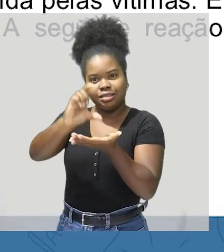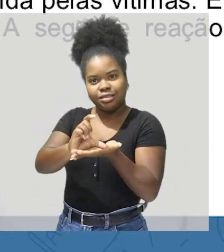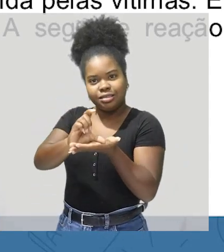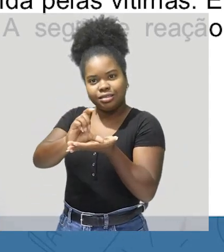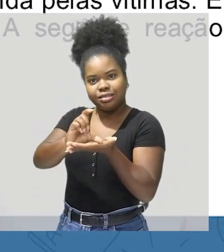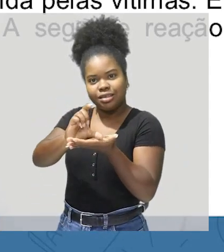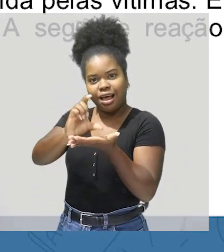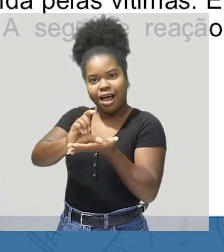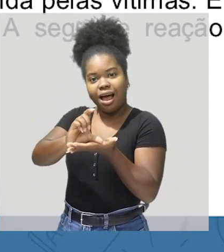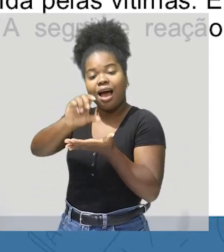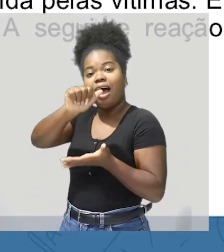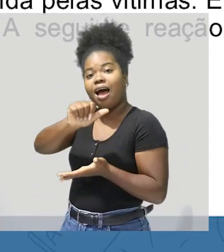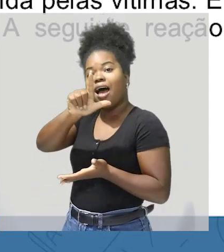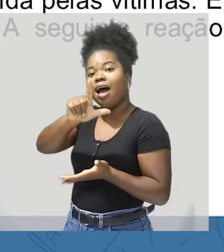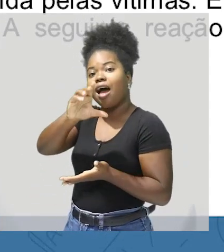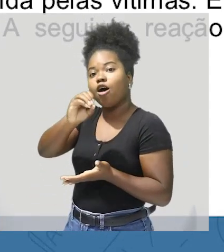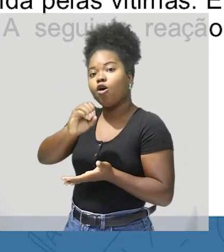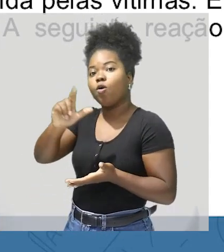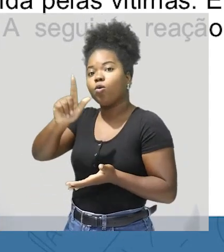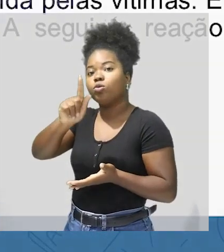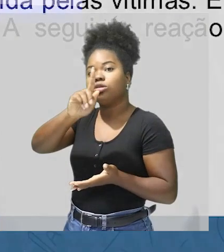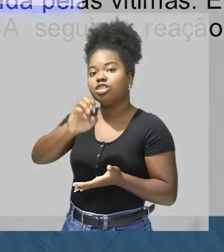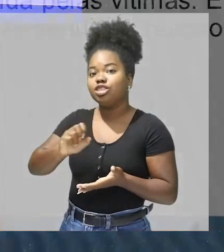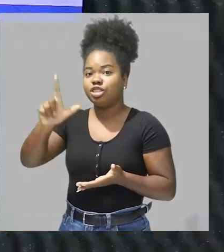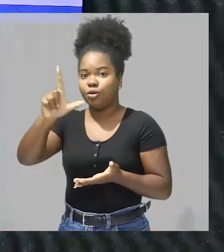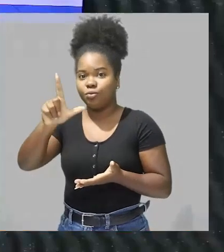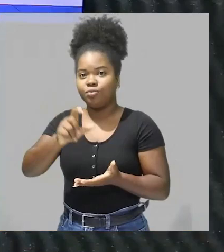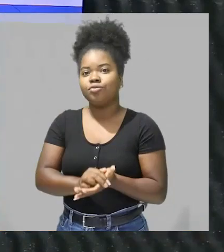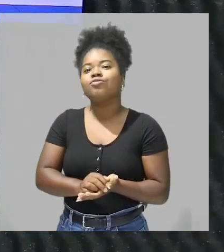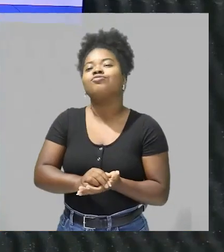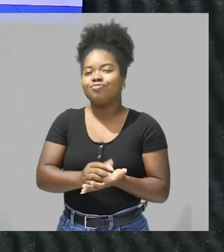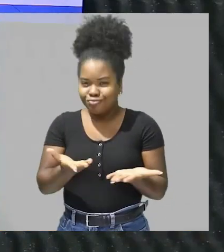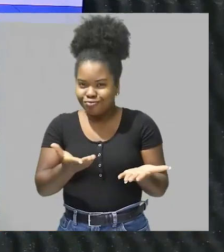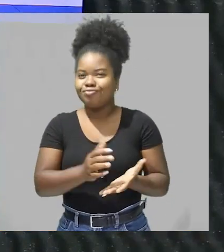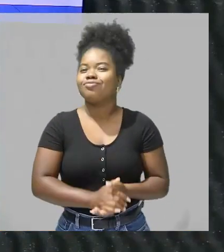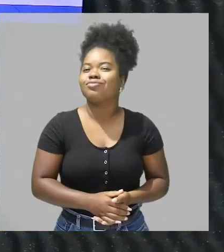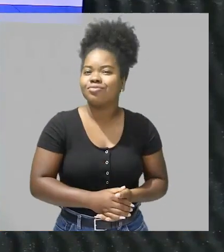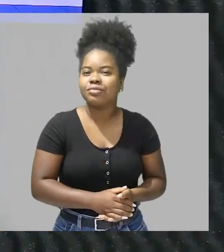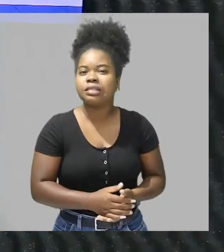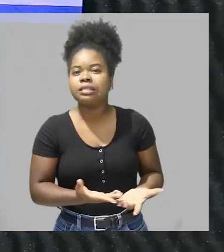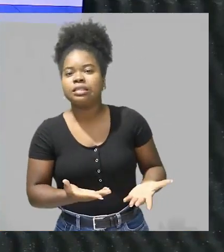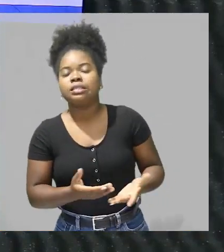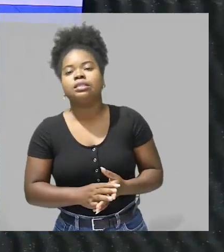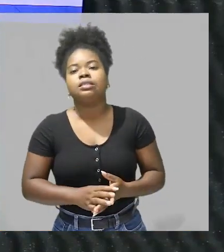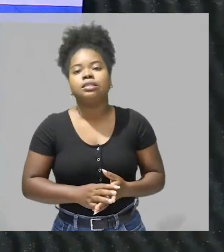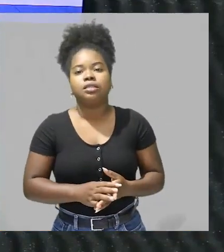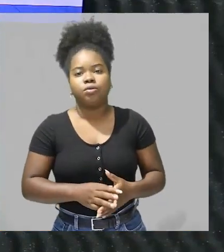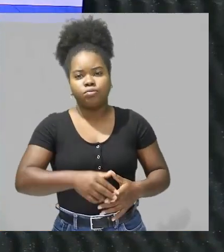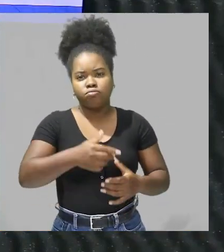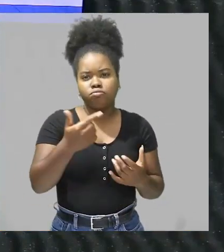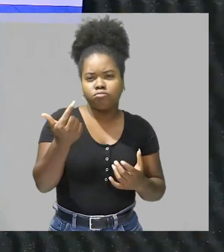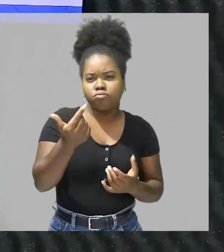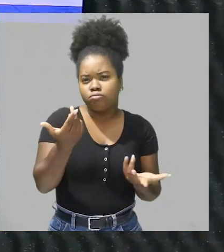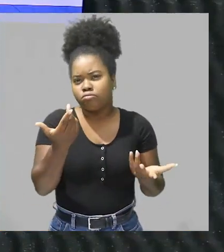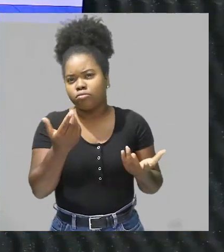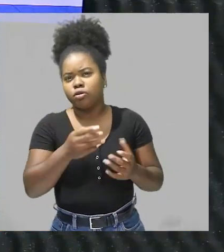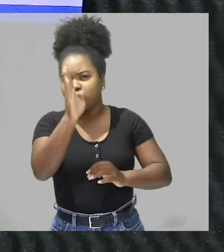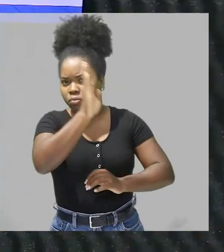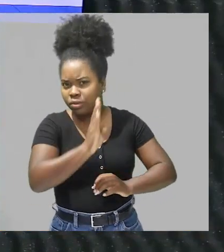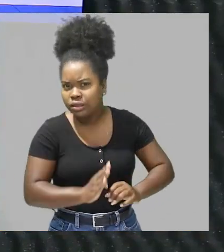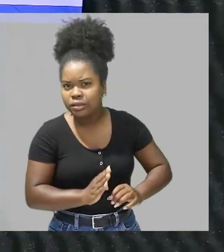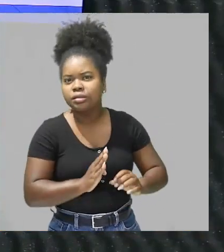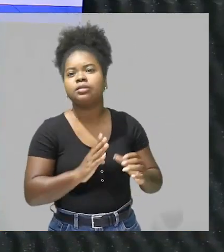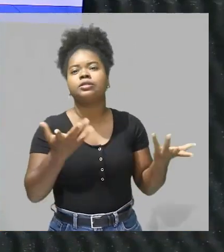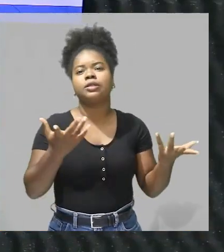preciso ter cuidado no entanto segundo a agência Brasil um dos maiores problemas da queimação por